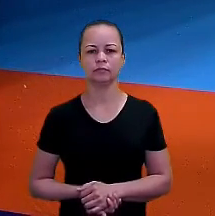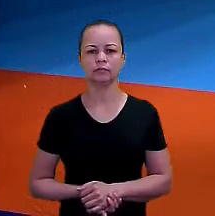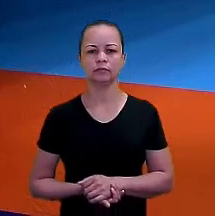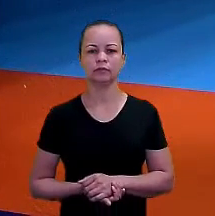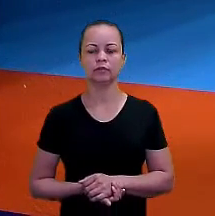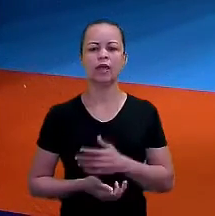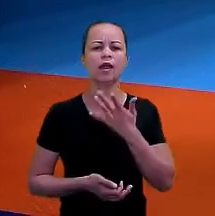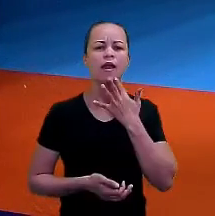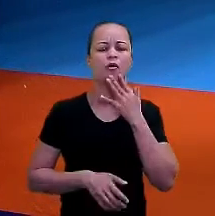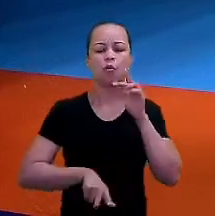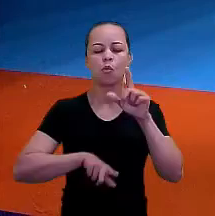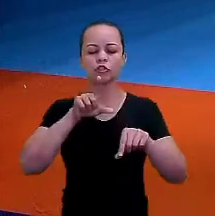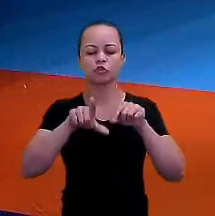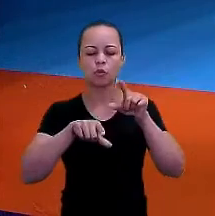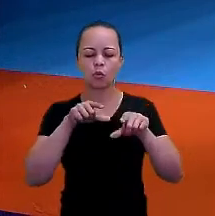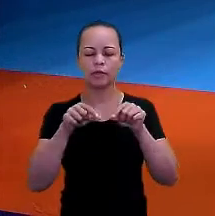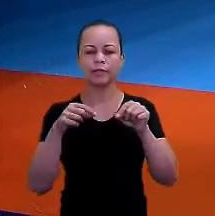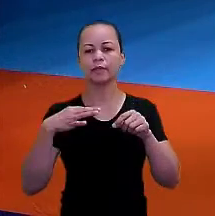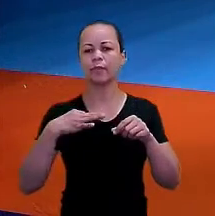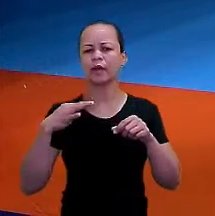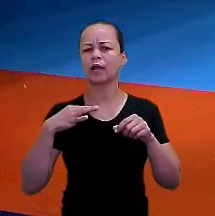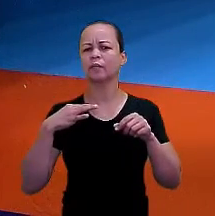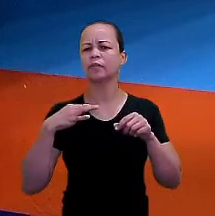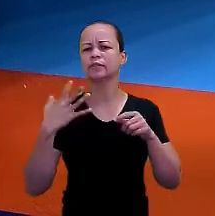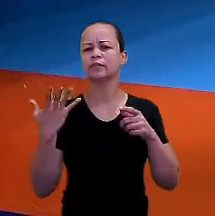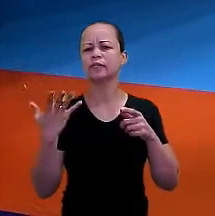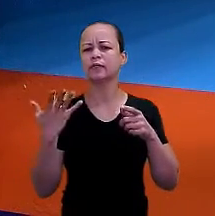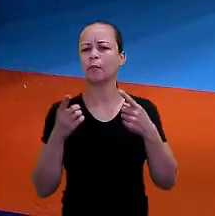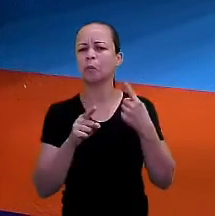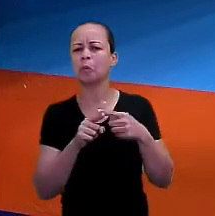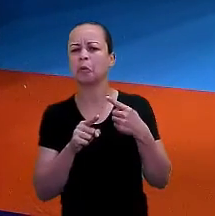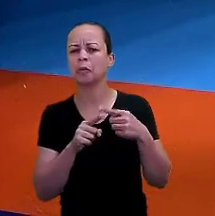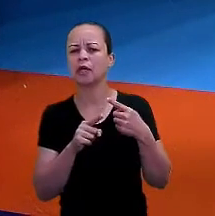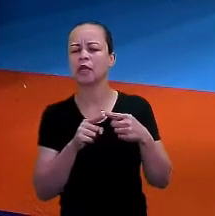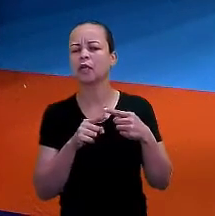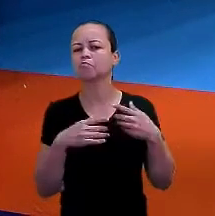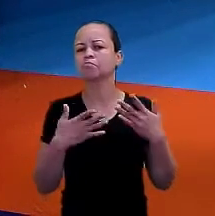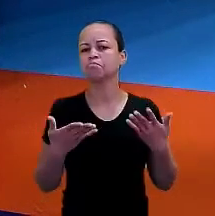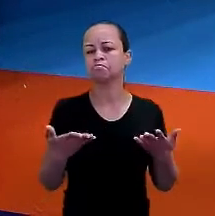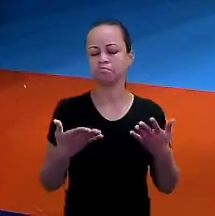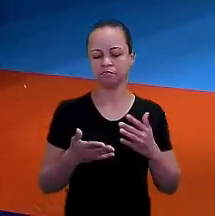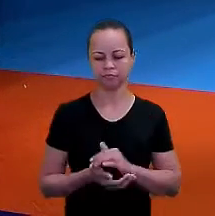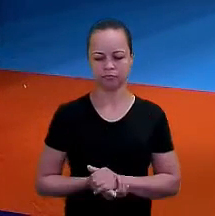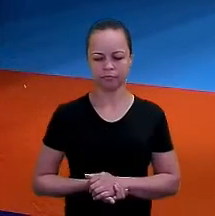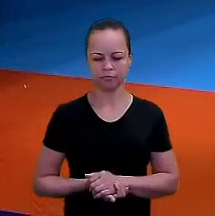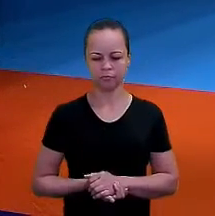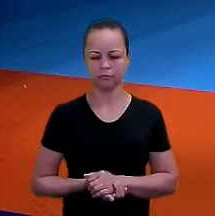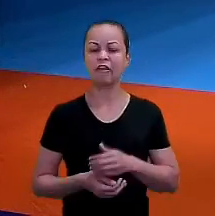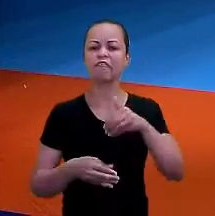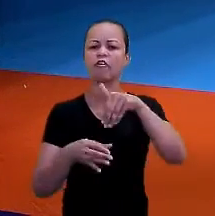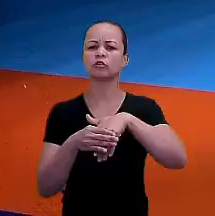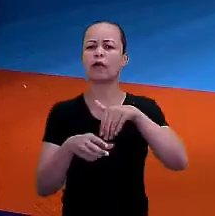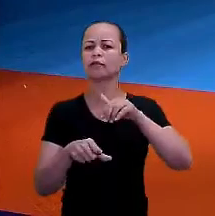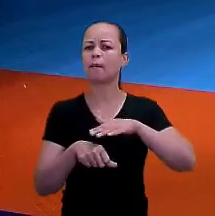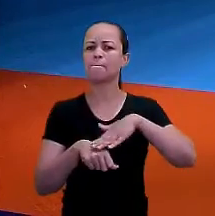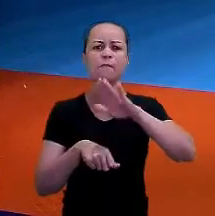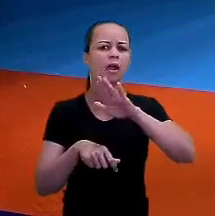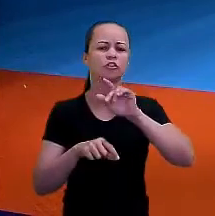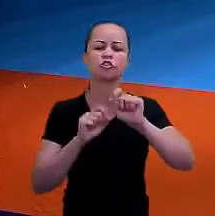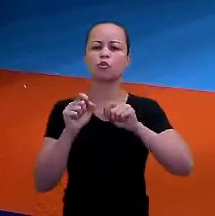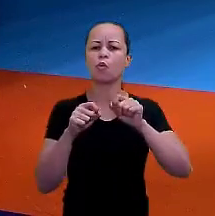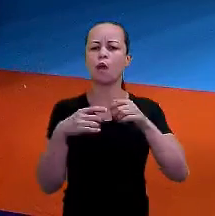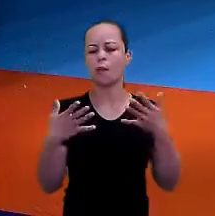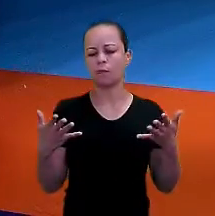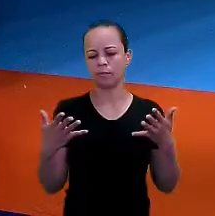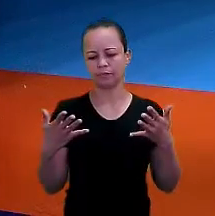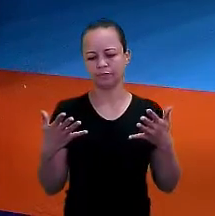escolhida para a camiseta e por quê? Ou seja, qual foi a cor mais votada? É só eu olhar a barra aqui,